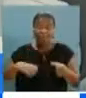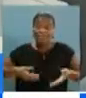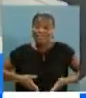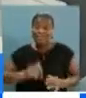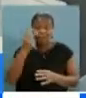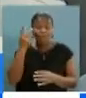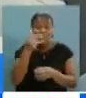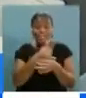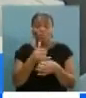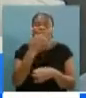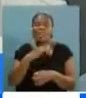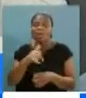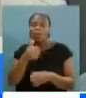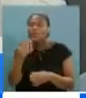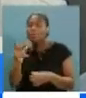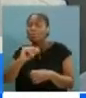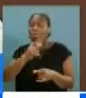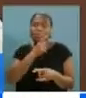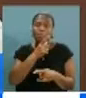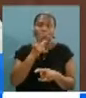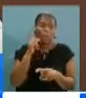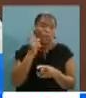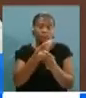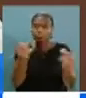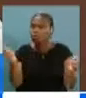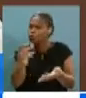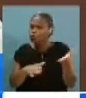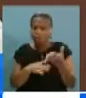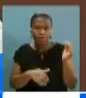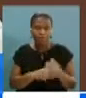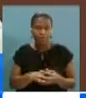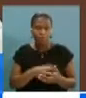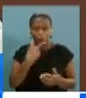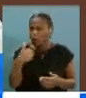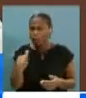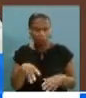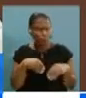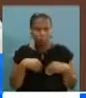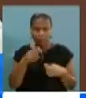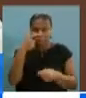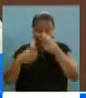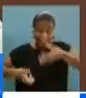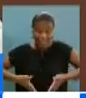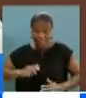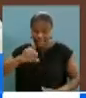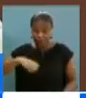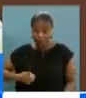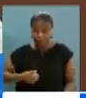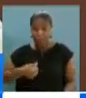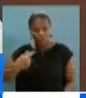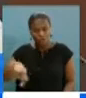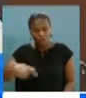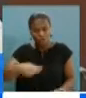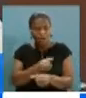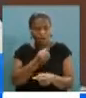Boa Vista e prometeu soluções urgentes. É completamente inadmissível que cabo-verdianos nossos, conterrâneos, estejam a